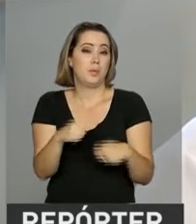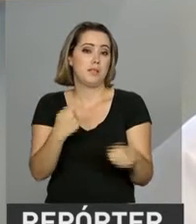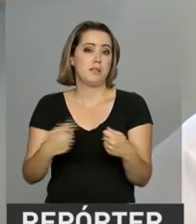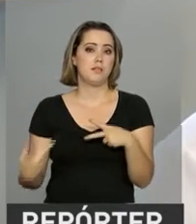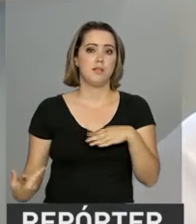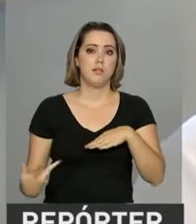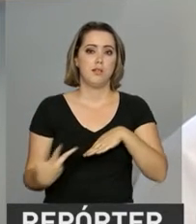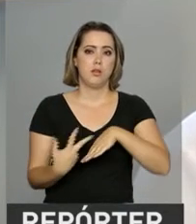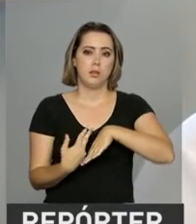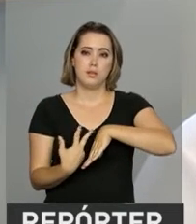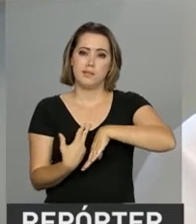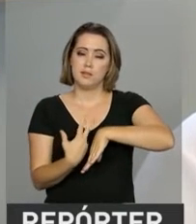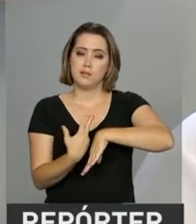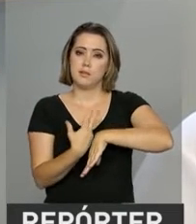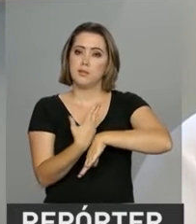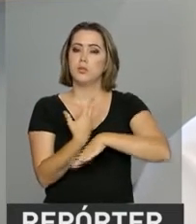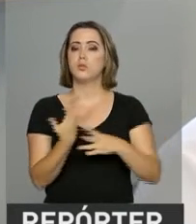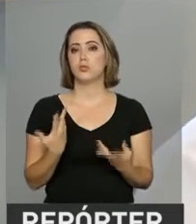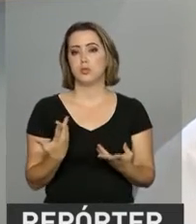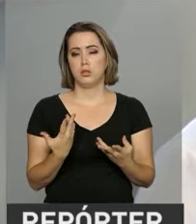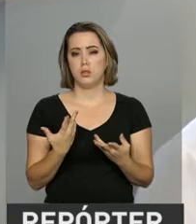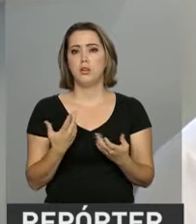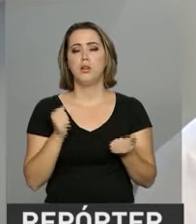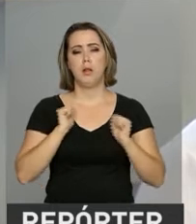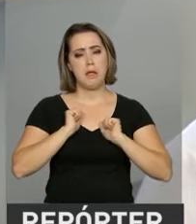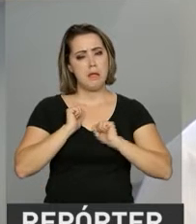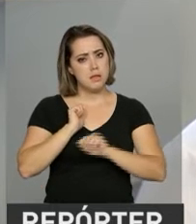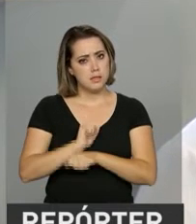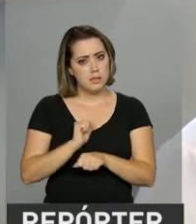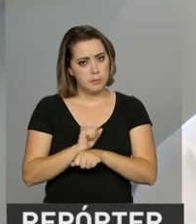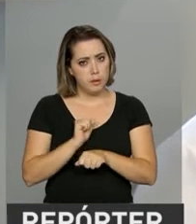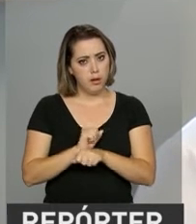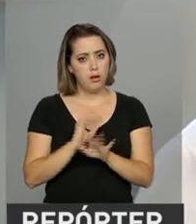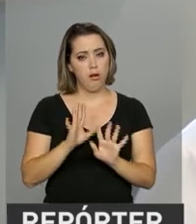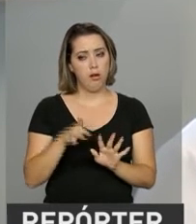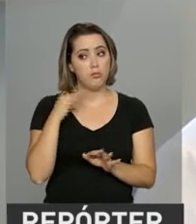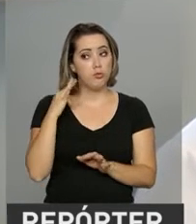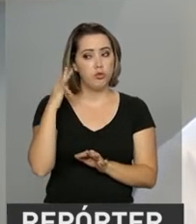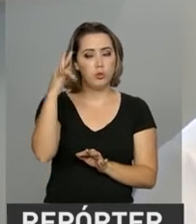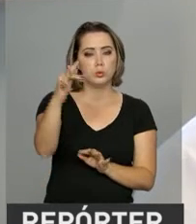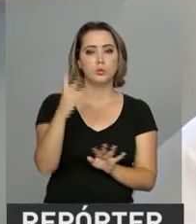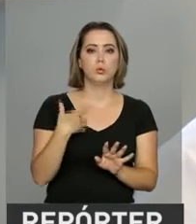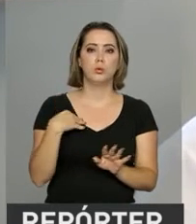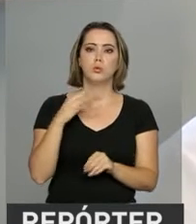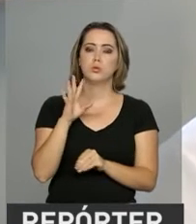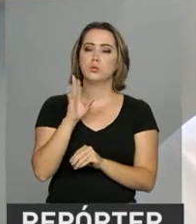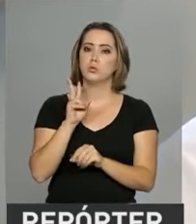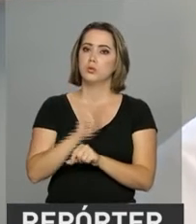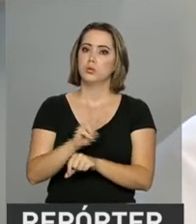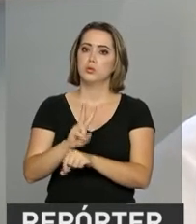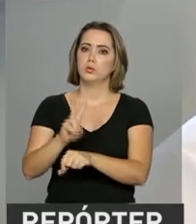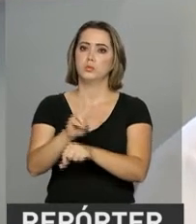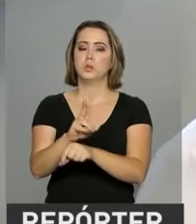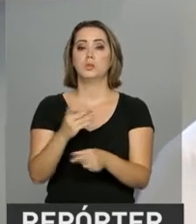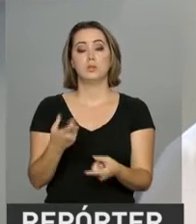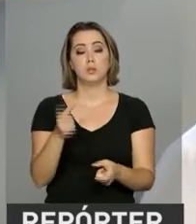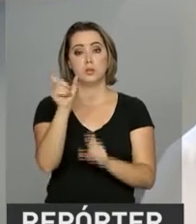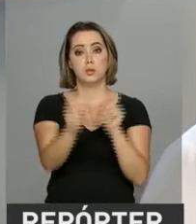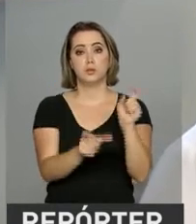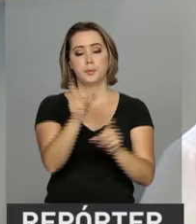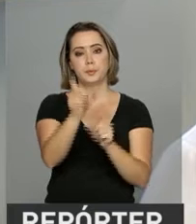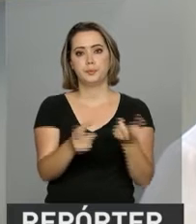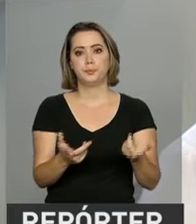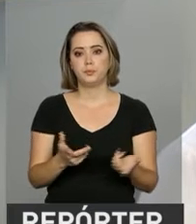e tentar adiar essa primeira cirurgia pensando em proteger o paciente um eventual cirurgia